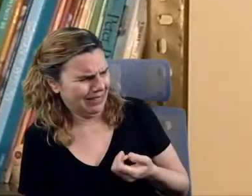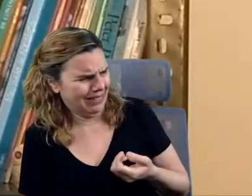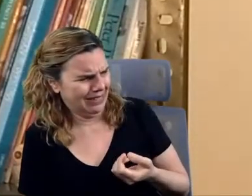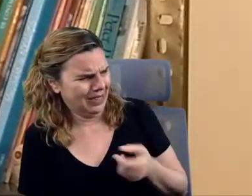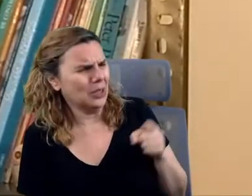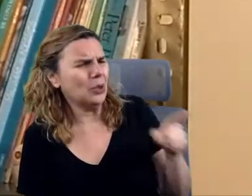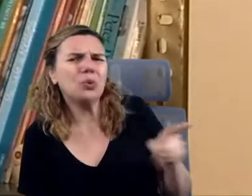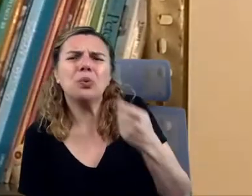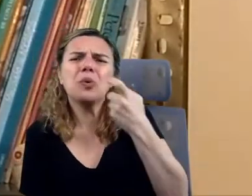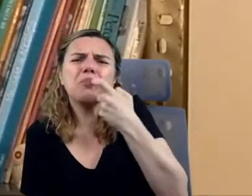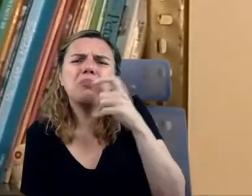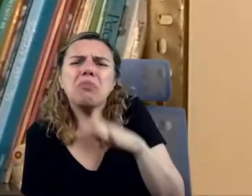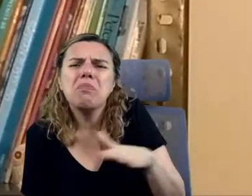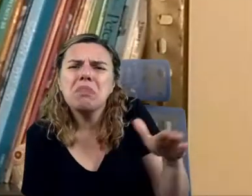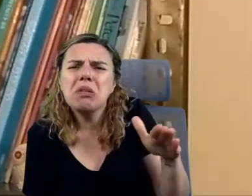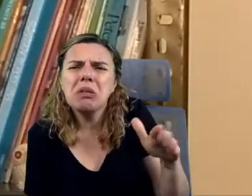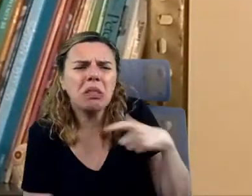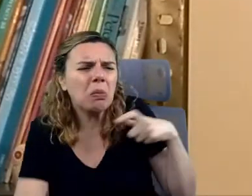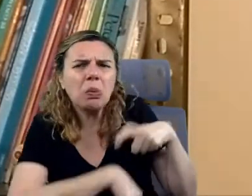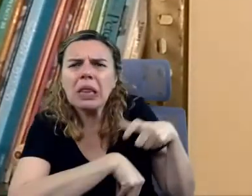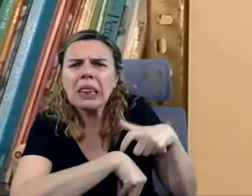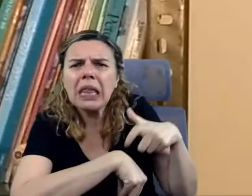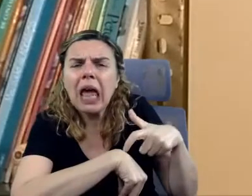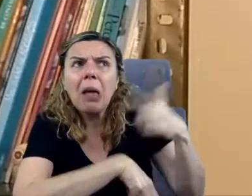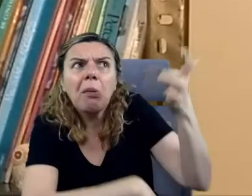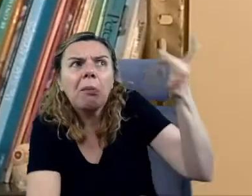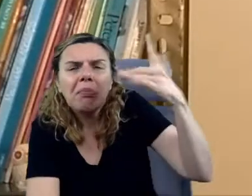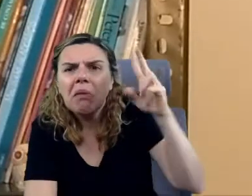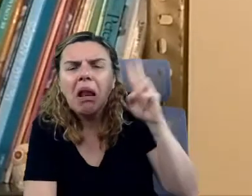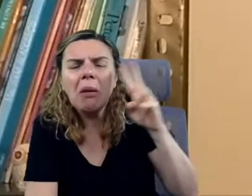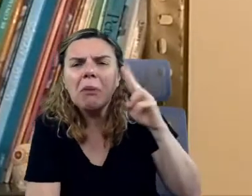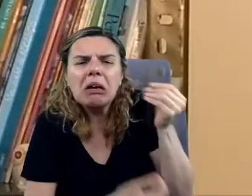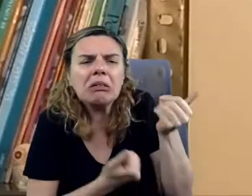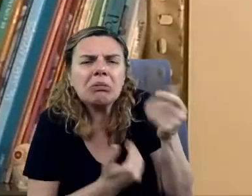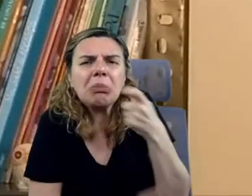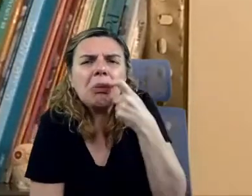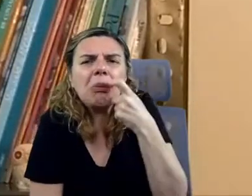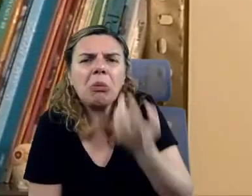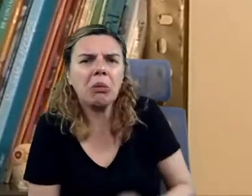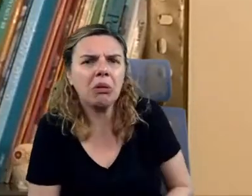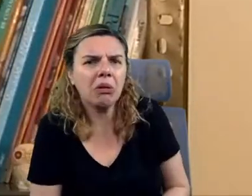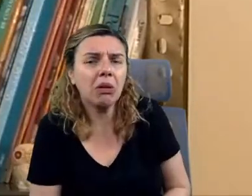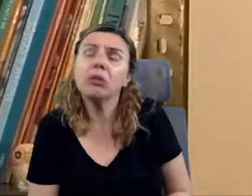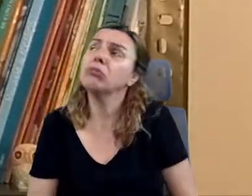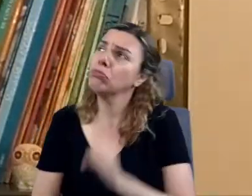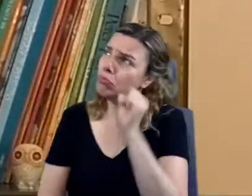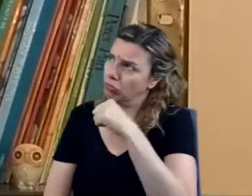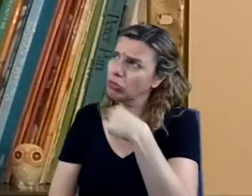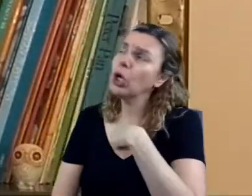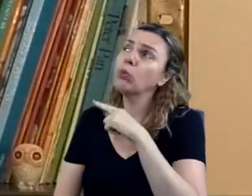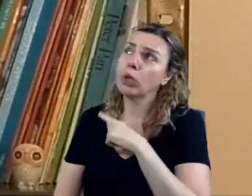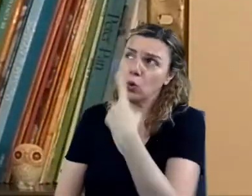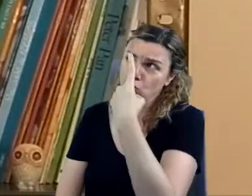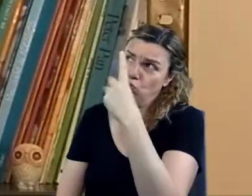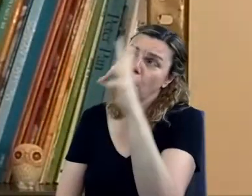lembrança? Mas você ainda nem teve tempo de ter lembranças. Sim,